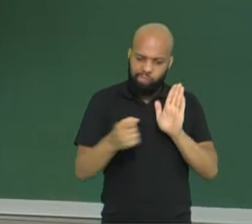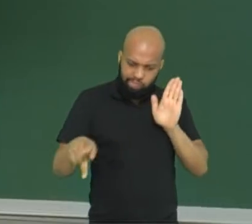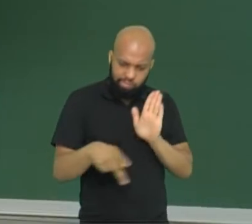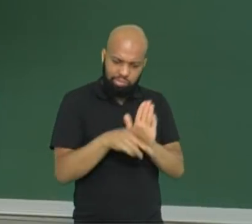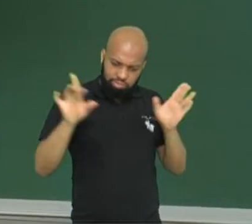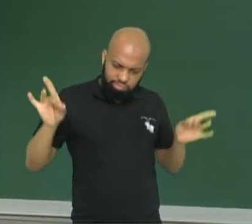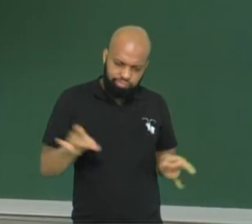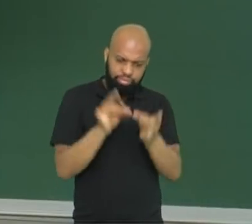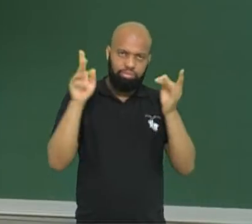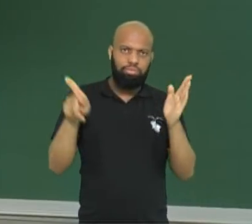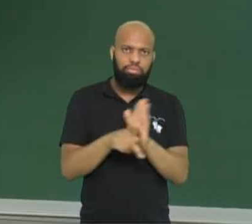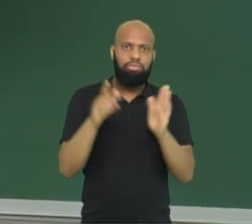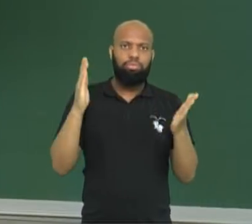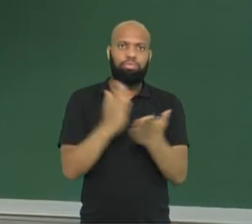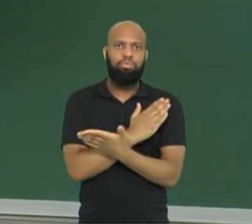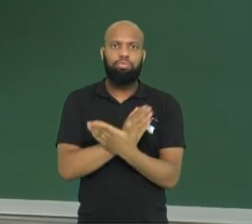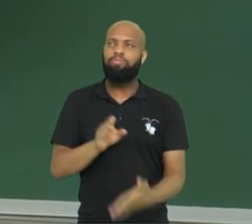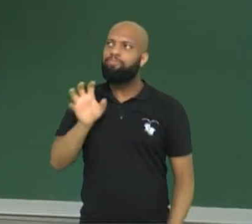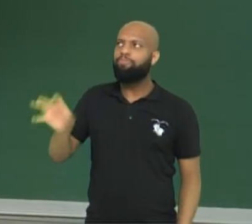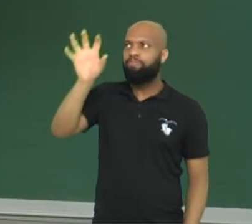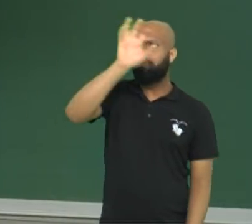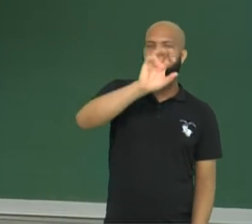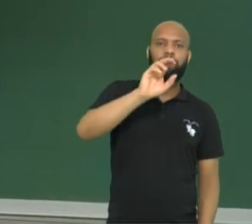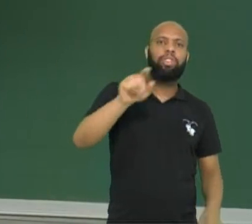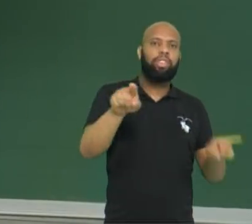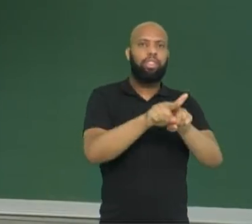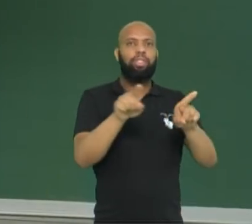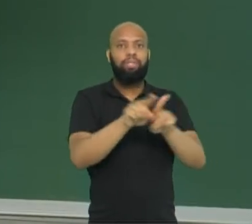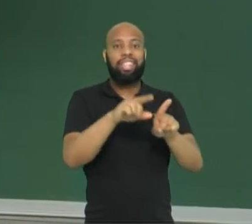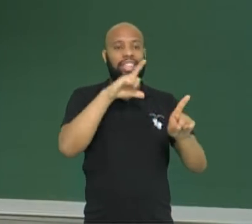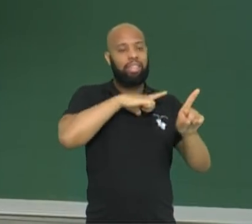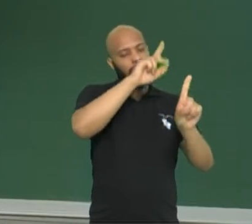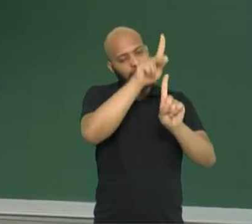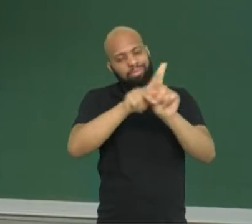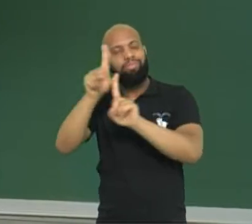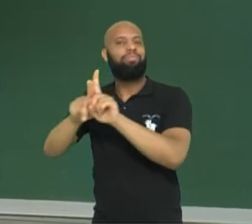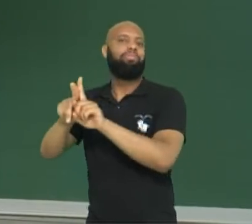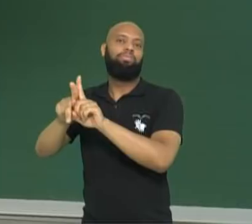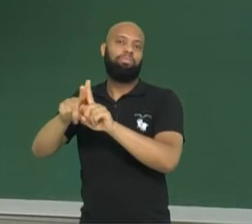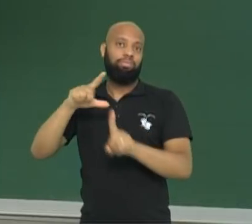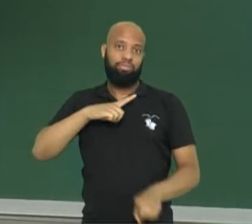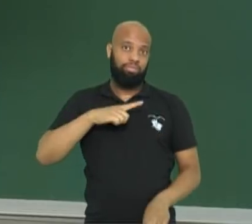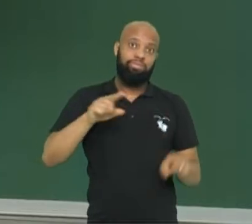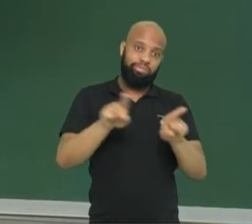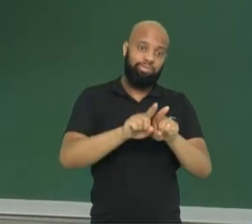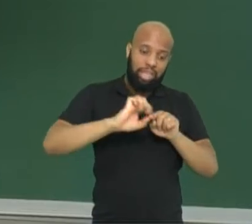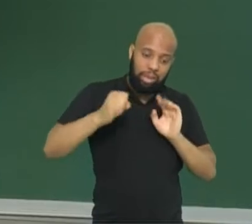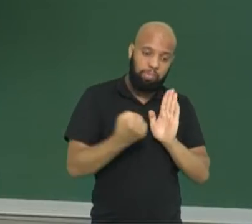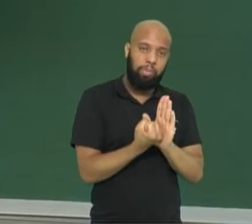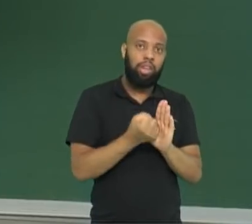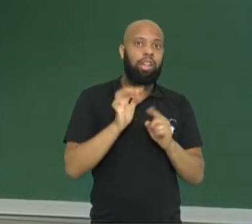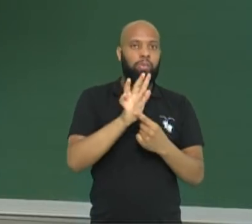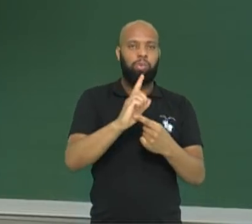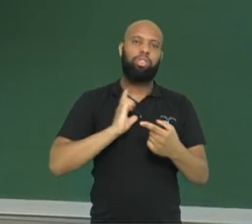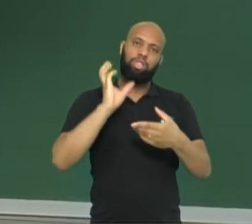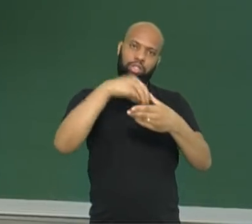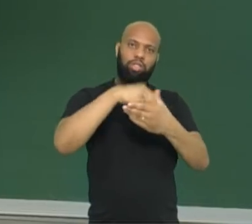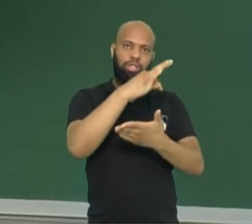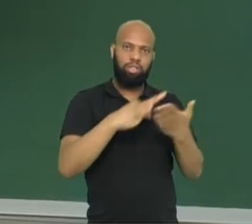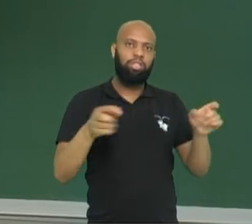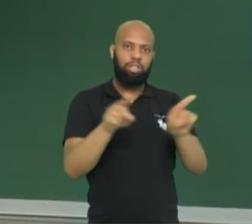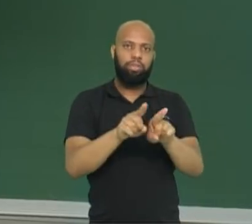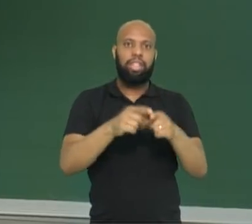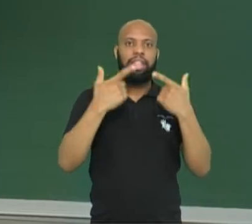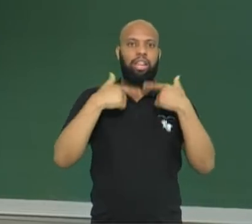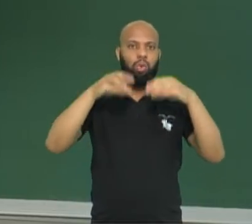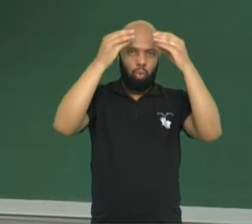né? De um personagem, de uma região, né? Então, tudo isso é evidenciado no texto. E a